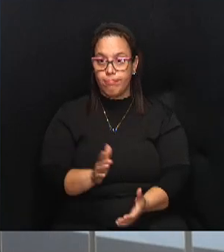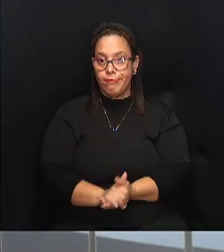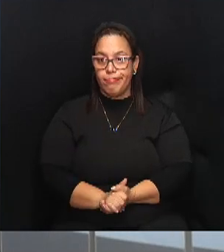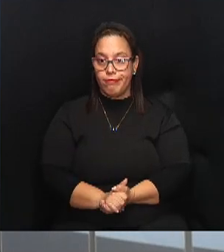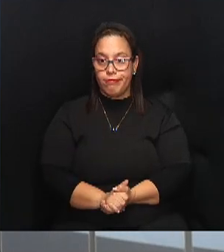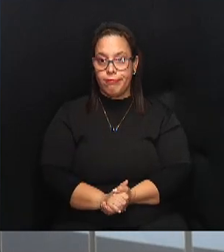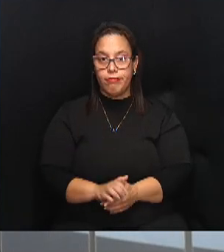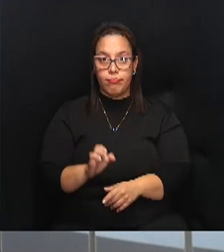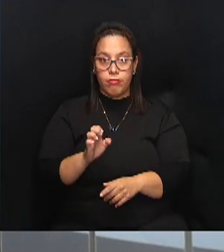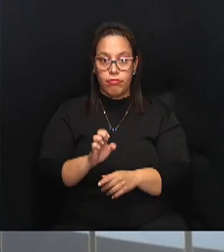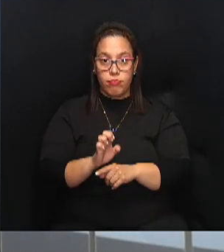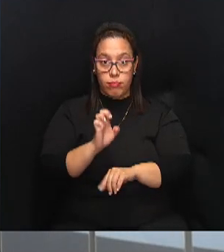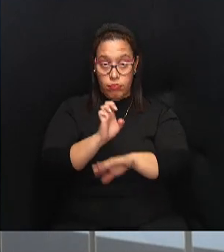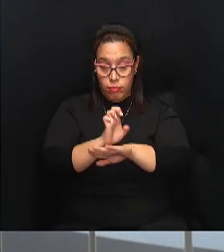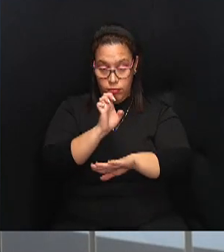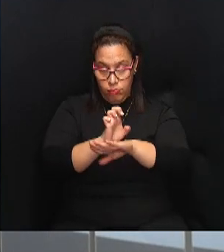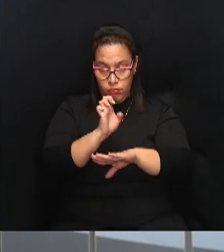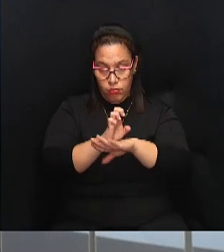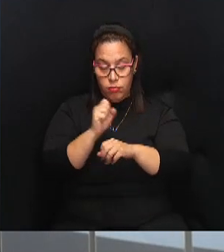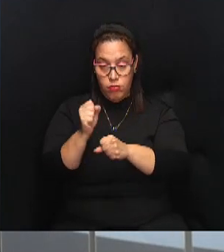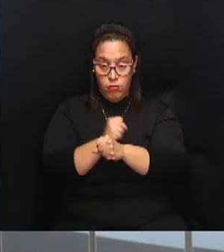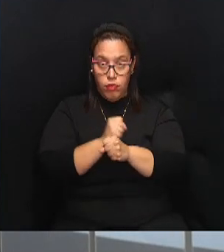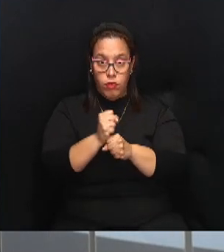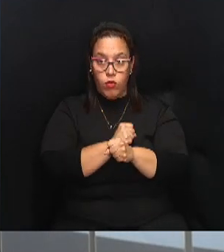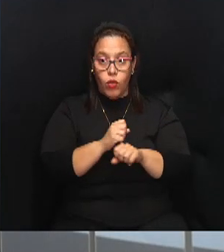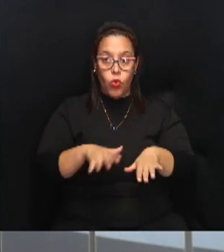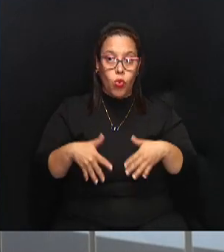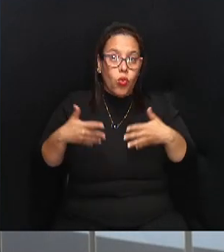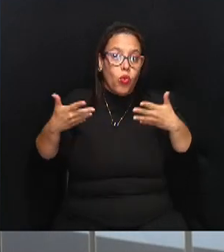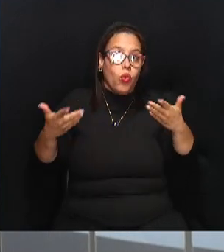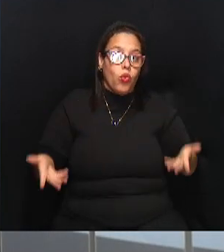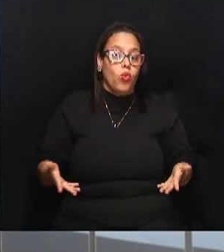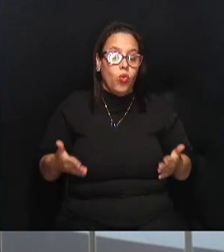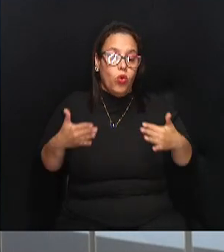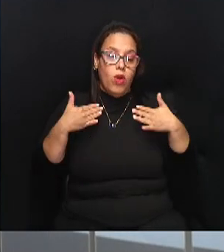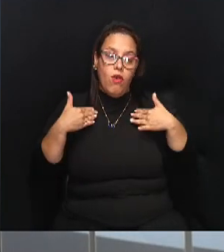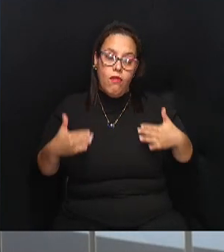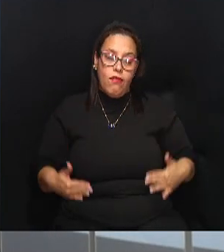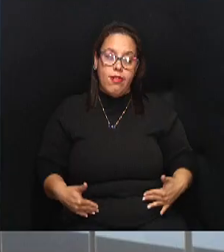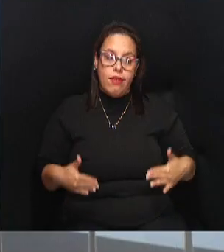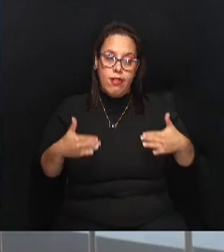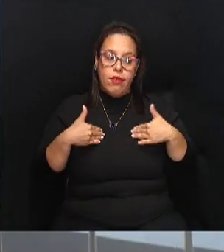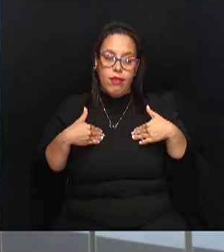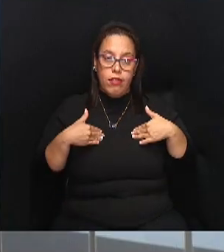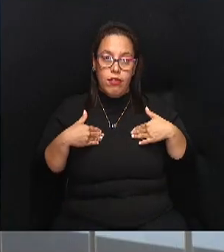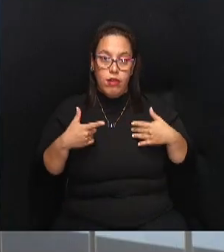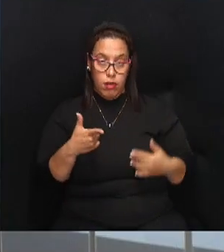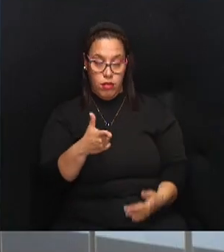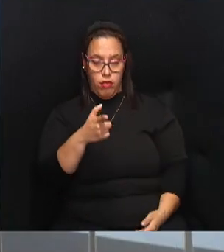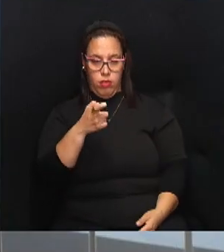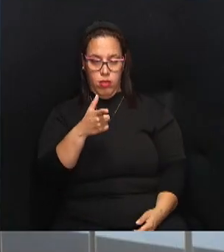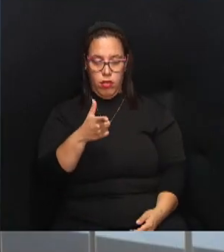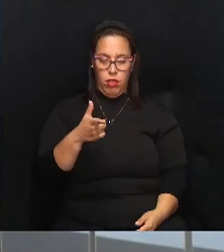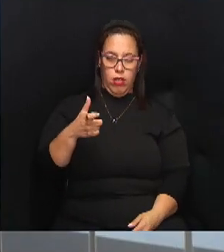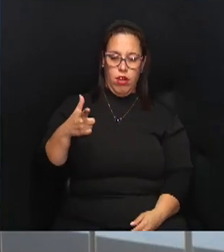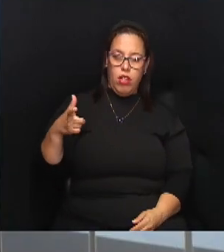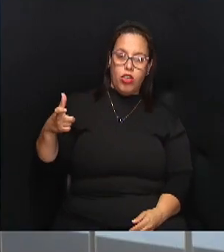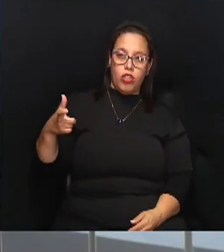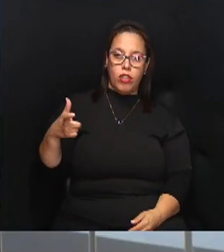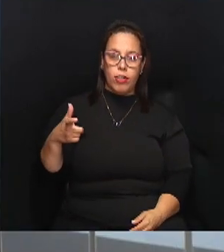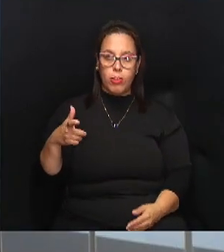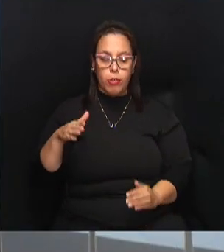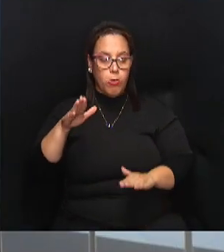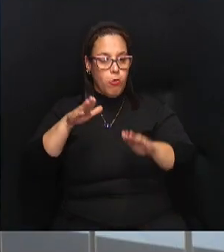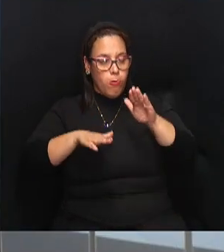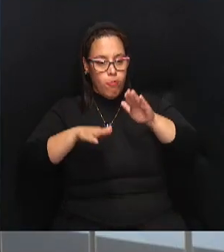um estágio anual, né, para verificar quais as condições dele física, de tiro, sempre fazendo. Nós temos o